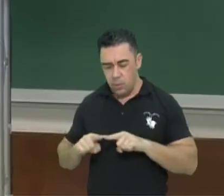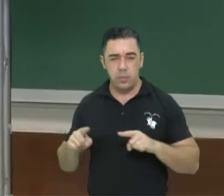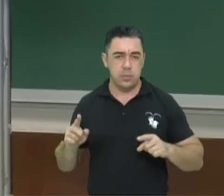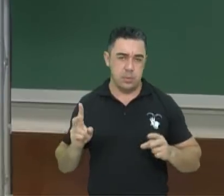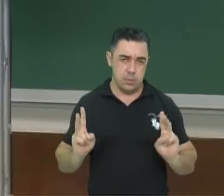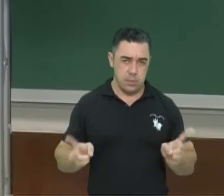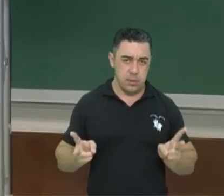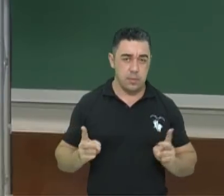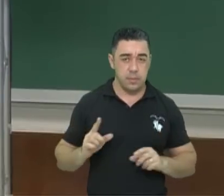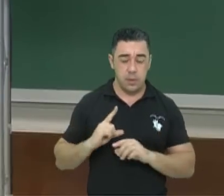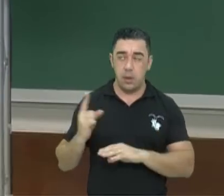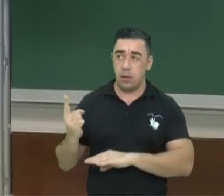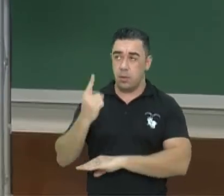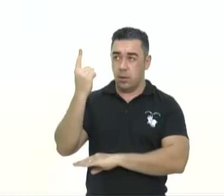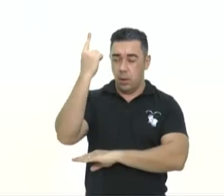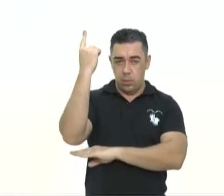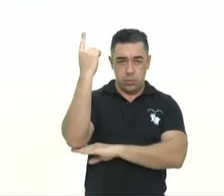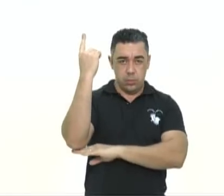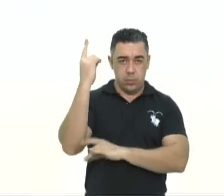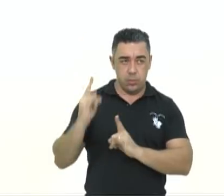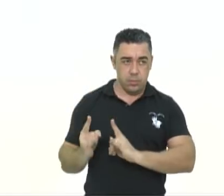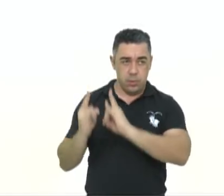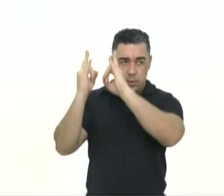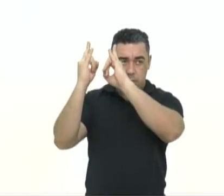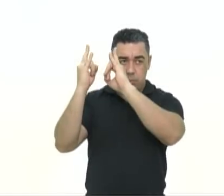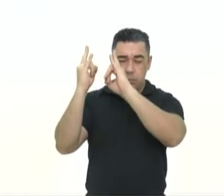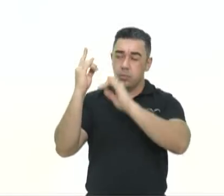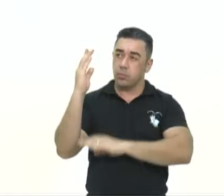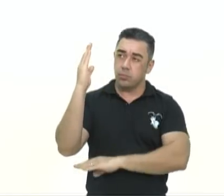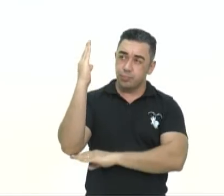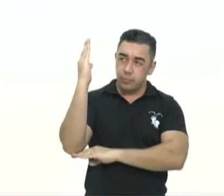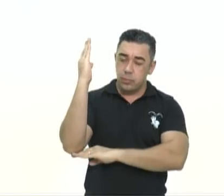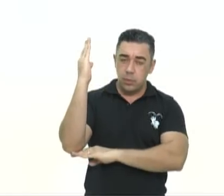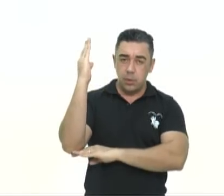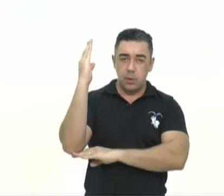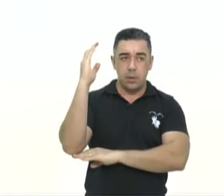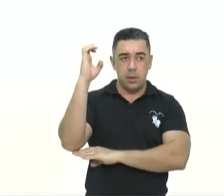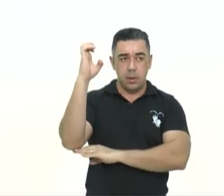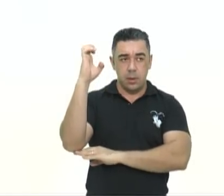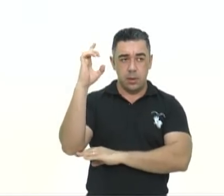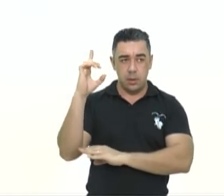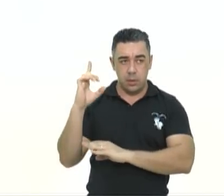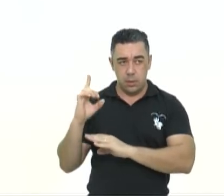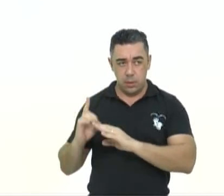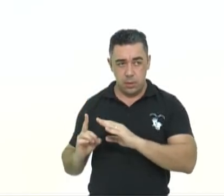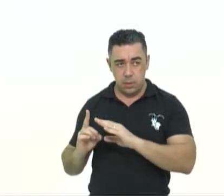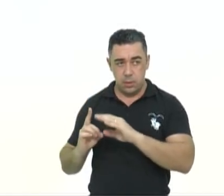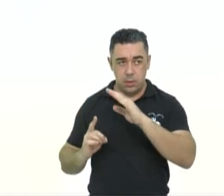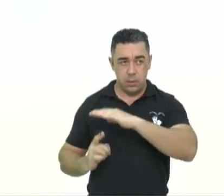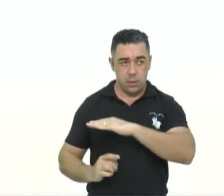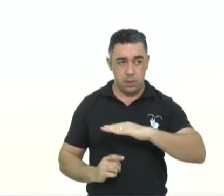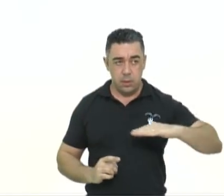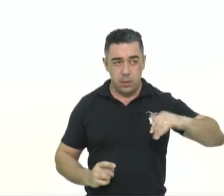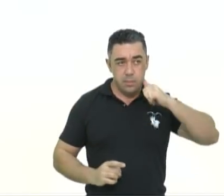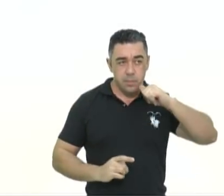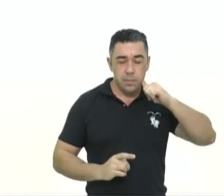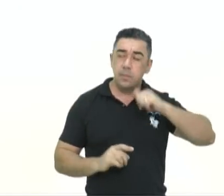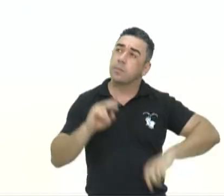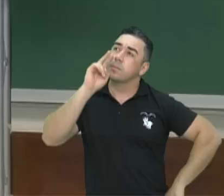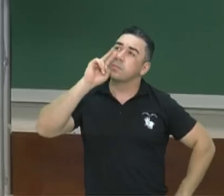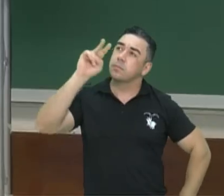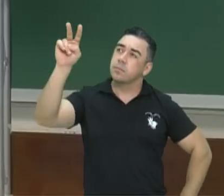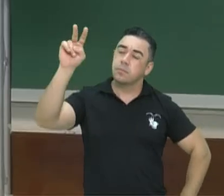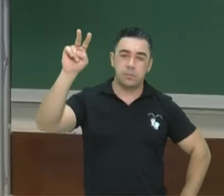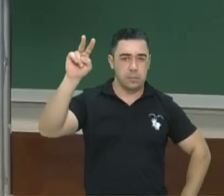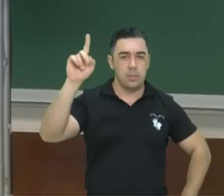eu tenho a torre ED, eu tenho a parte aqui da moça observando, então